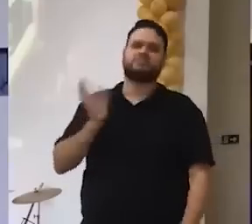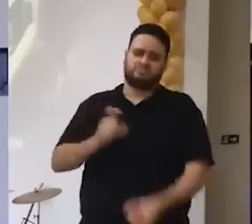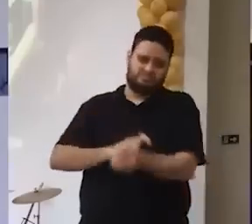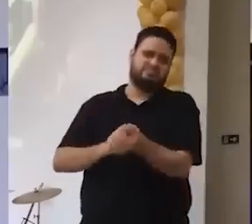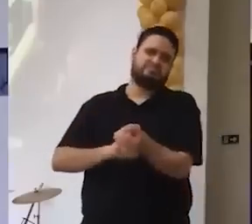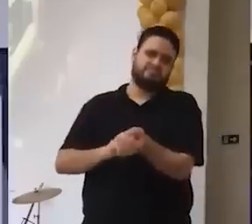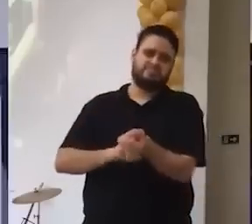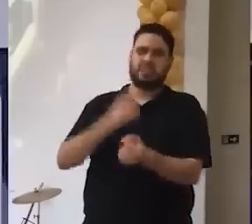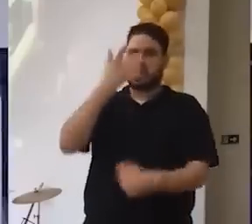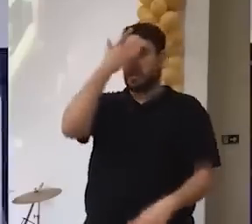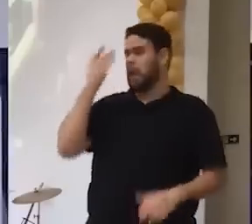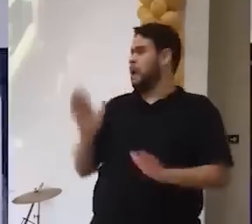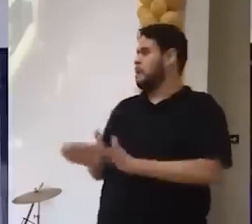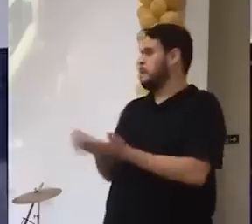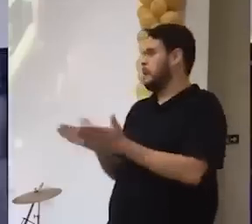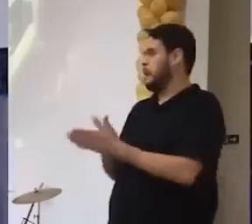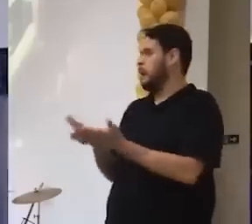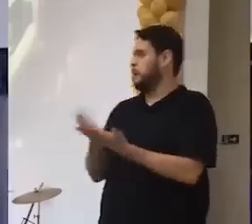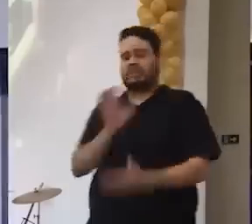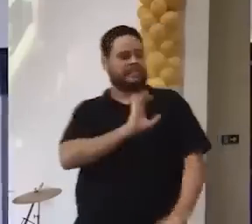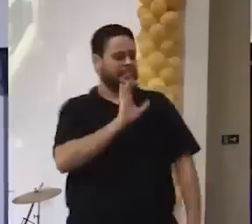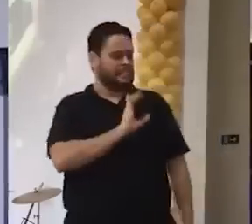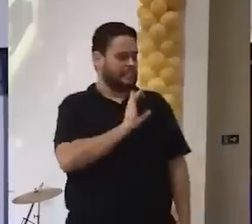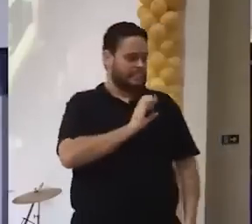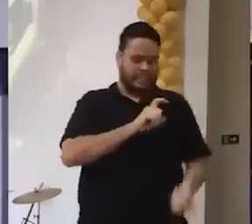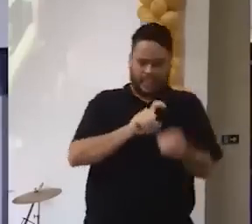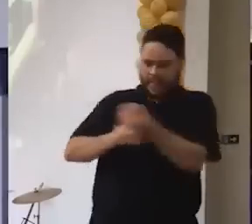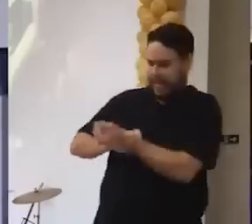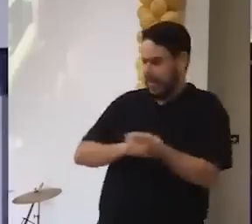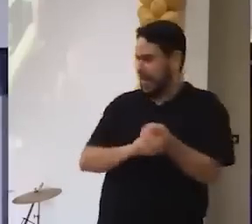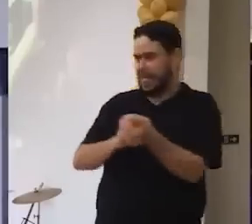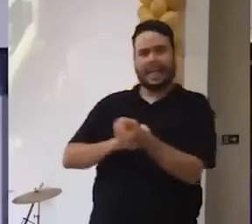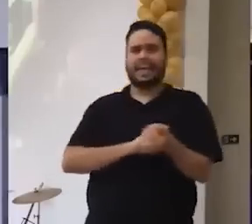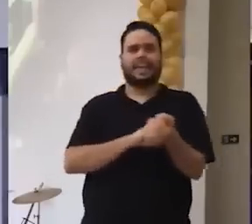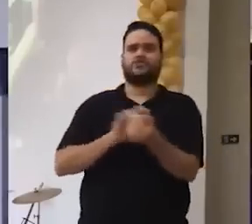gente pobre estressada, gente rica estressada, é um estresse só.